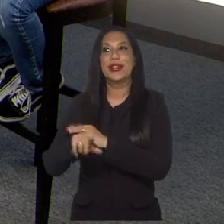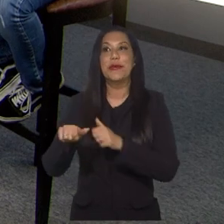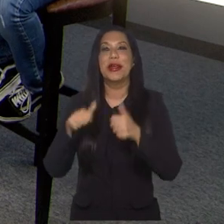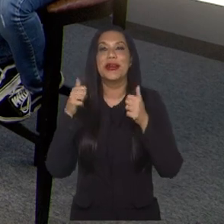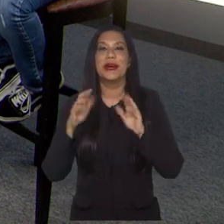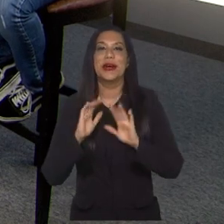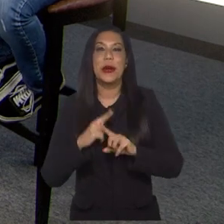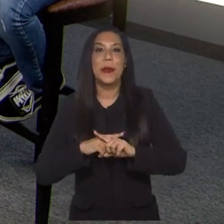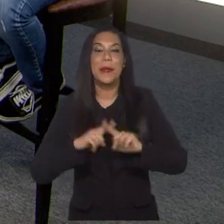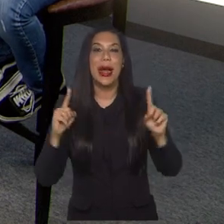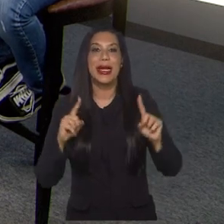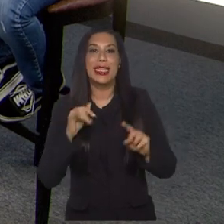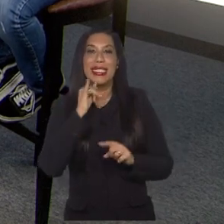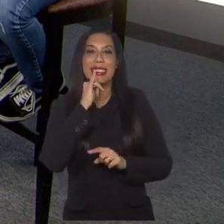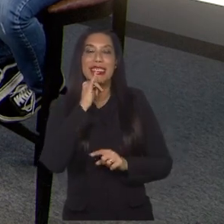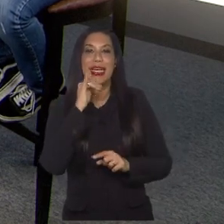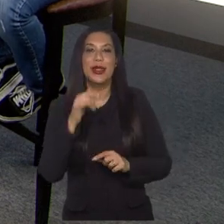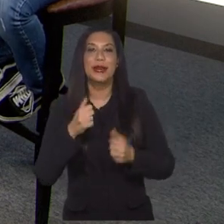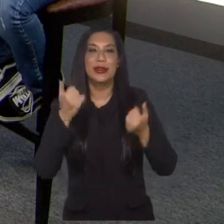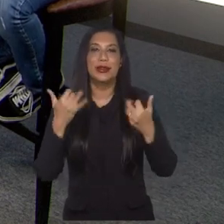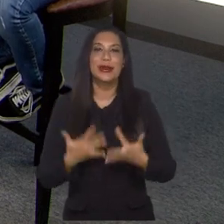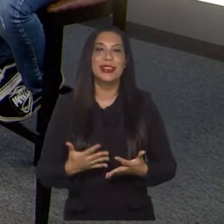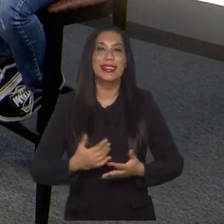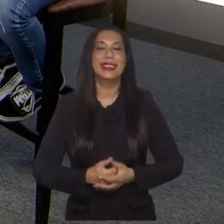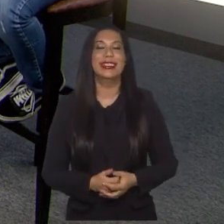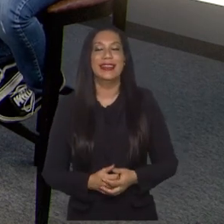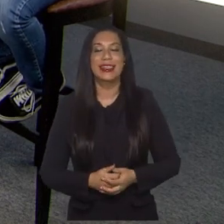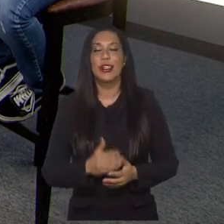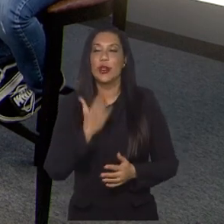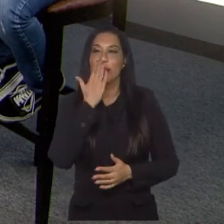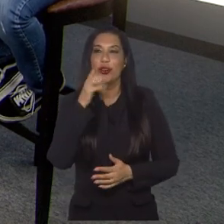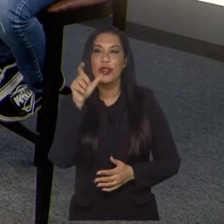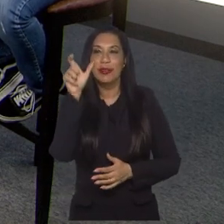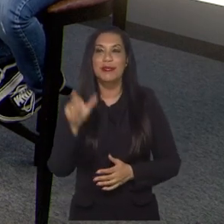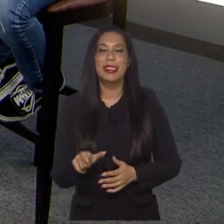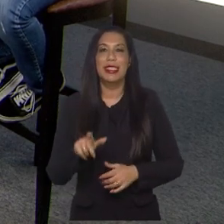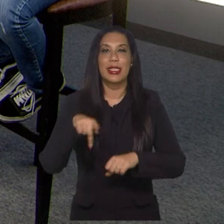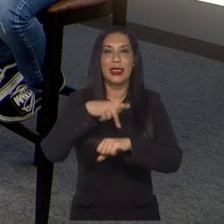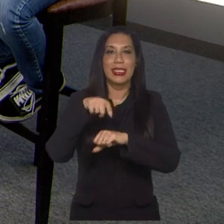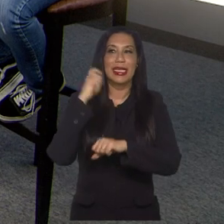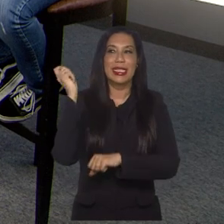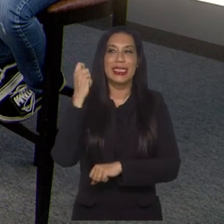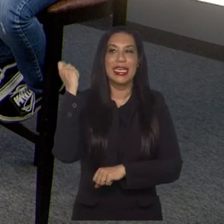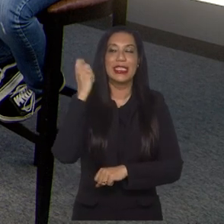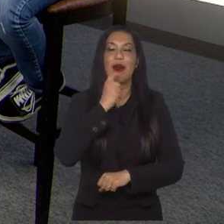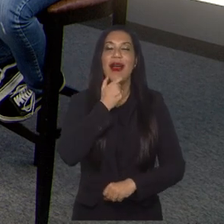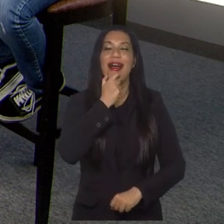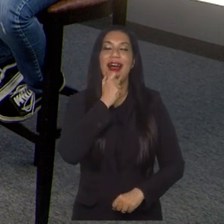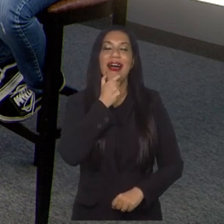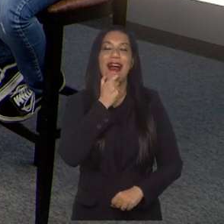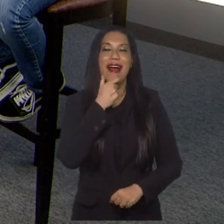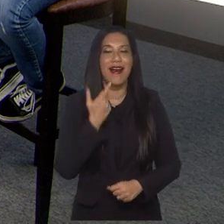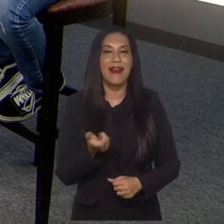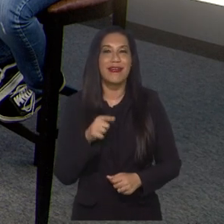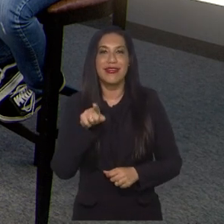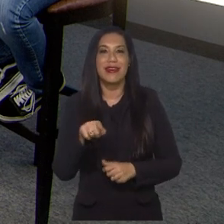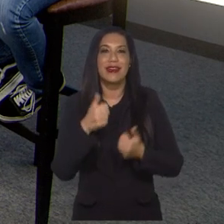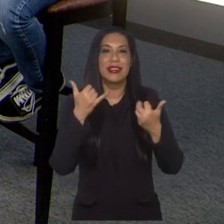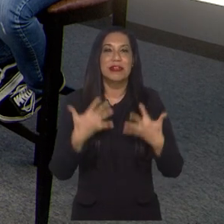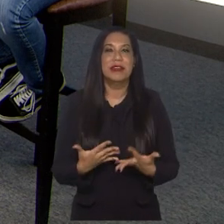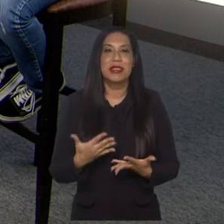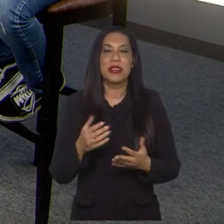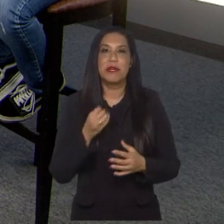agora, não. Mas, assim, desse jogo, desse time, dessa seleção inglesa, né? Vocês